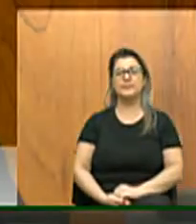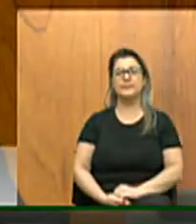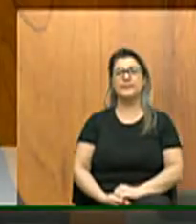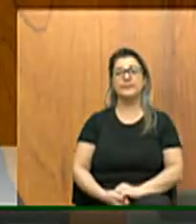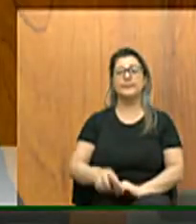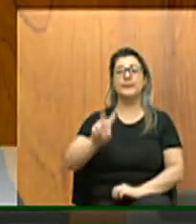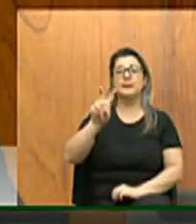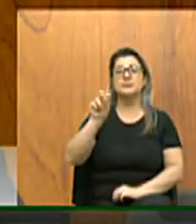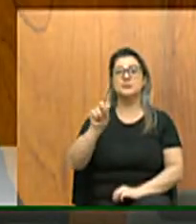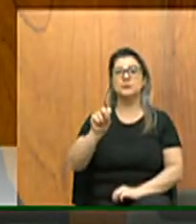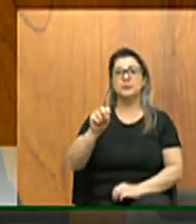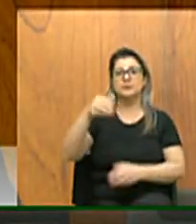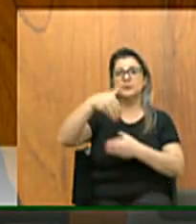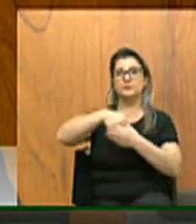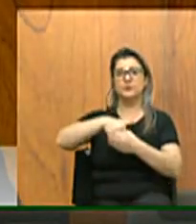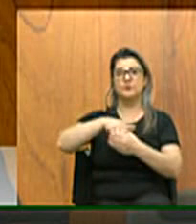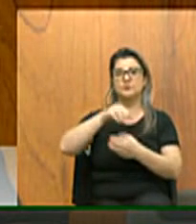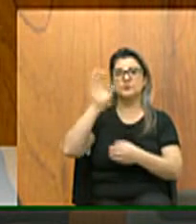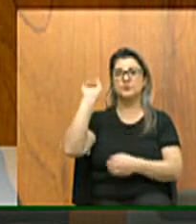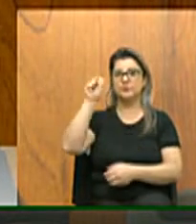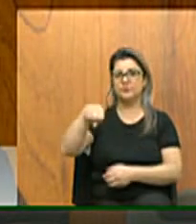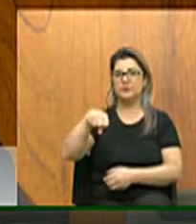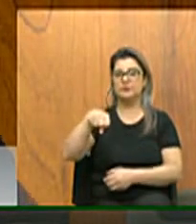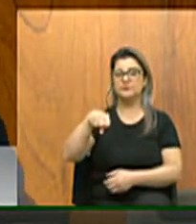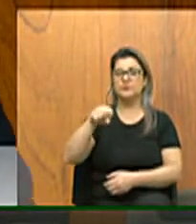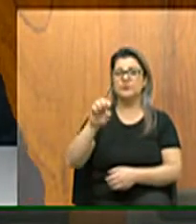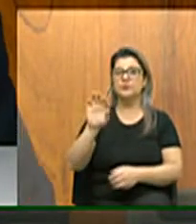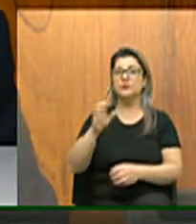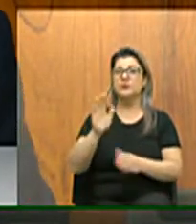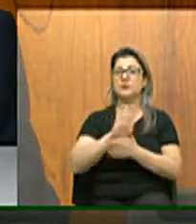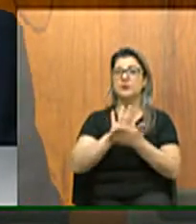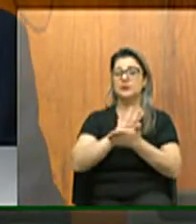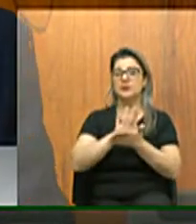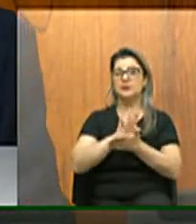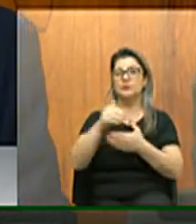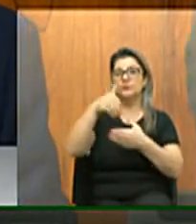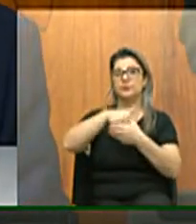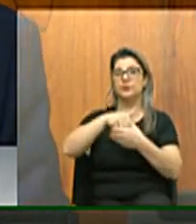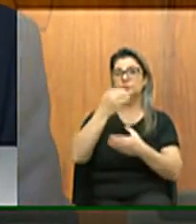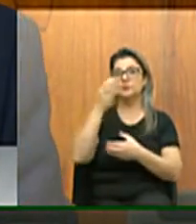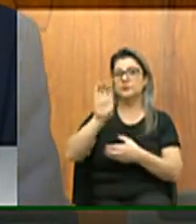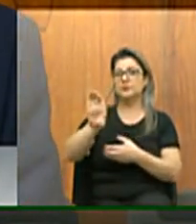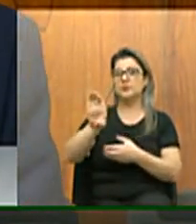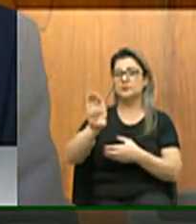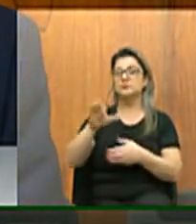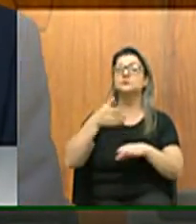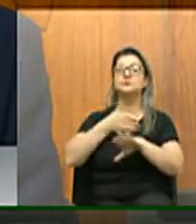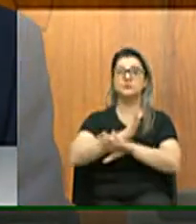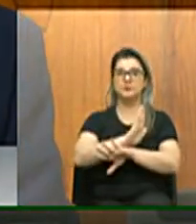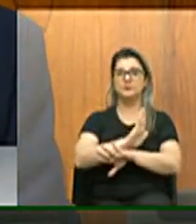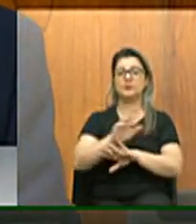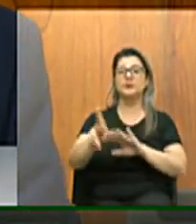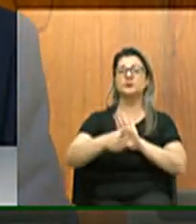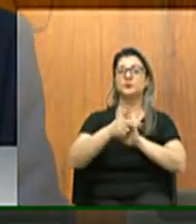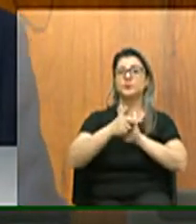Com 50 votos favoráveis, nenhum voto contrário, está aprovado o projeto de lei